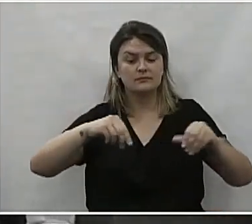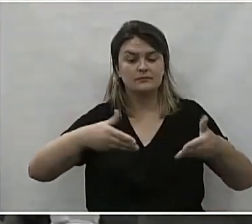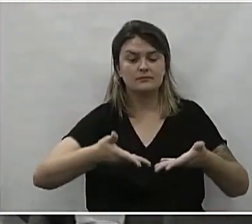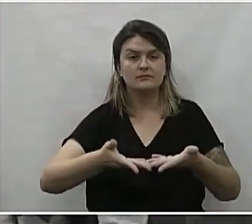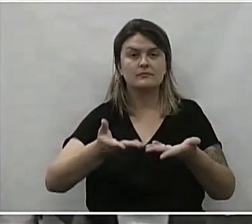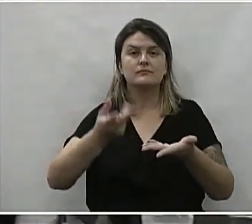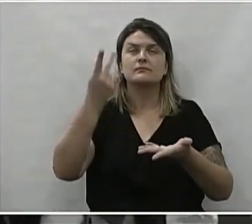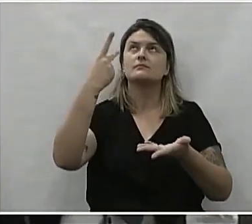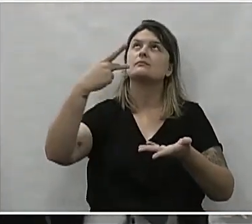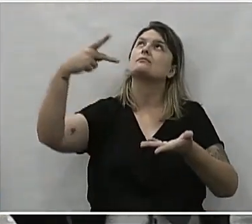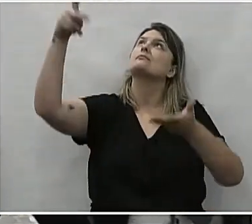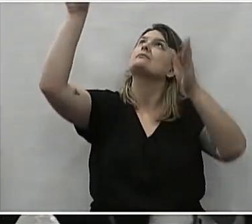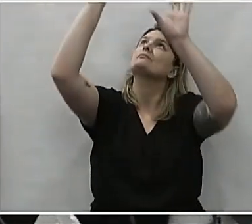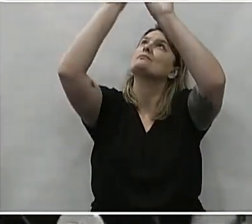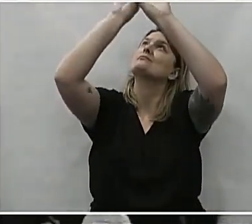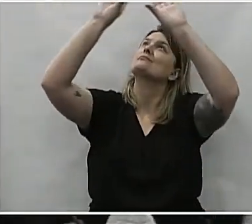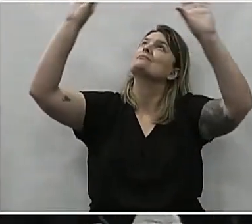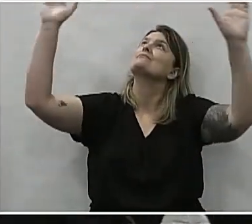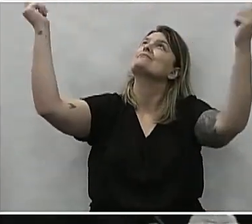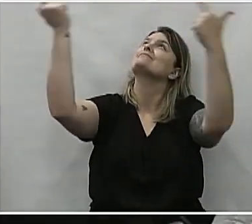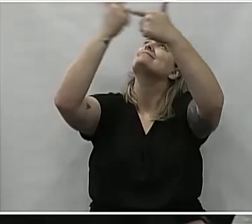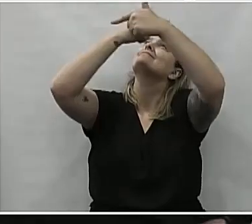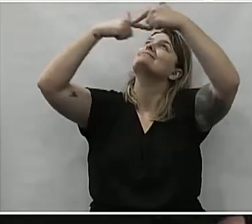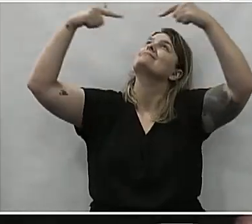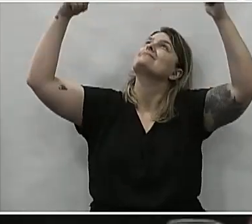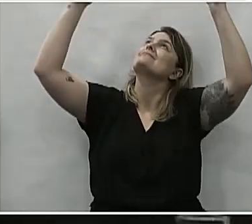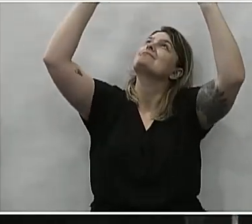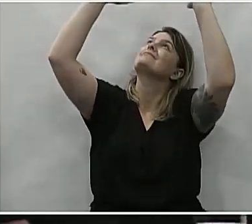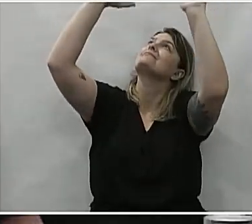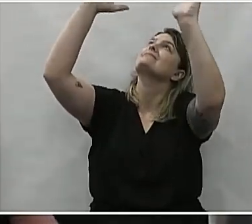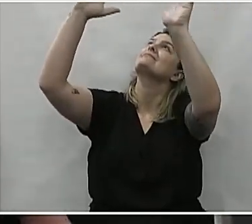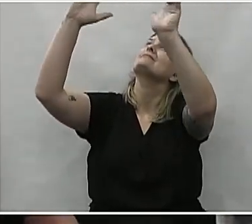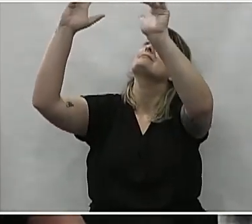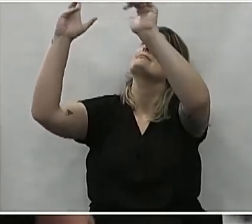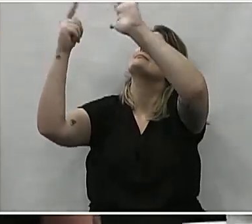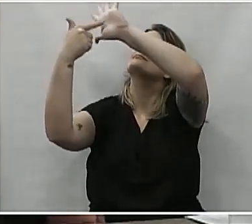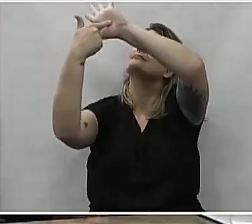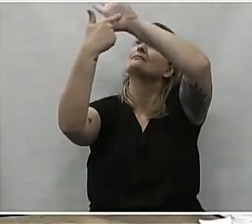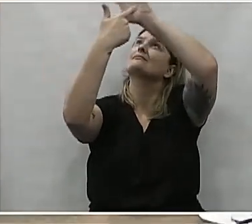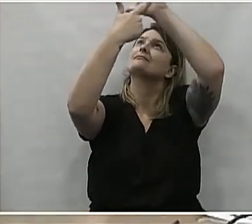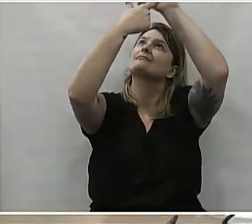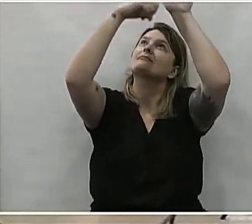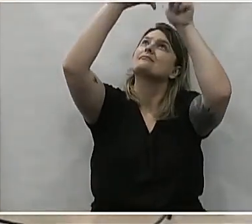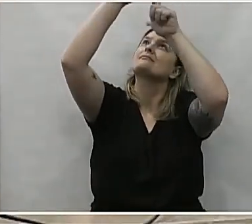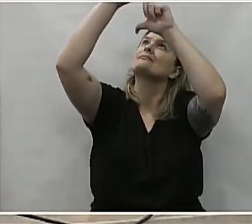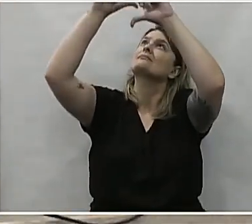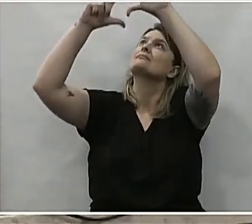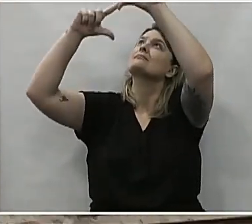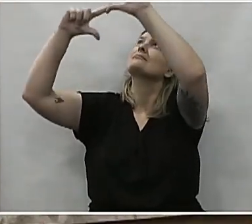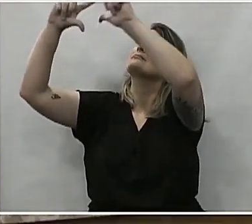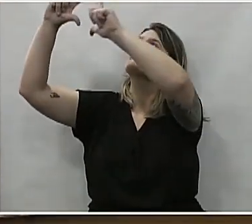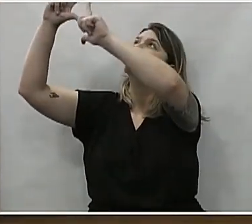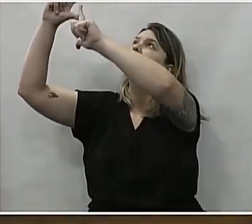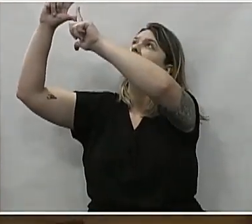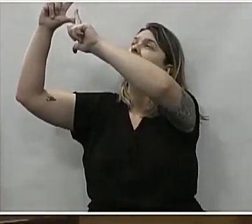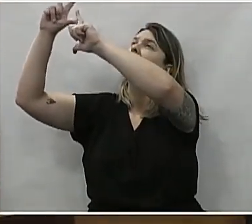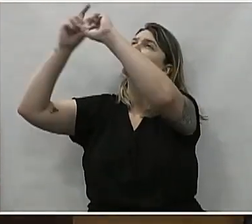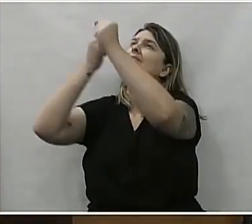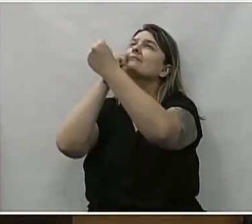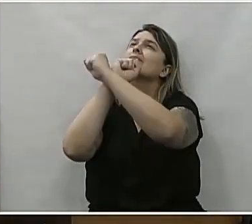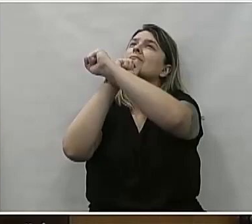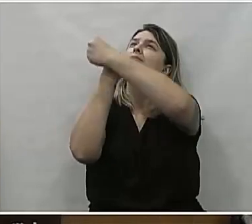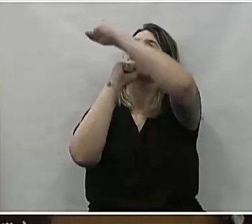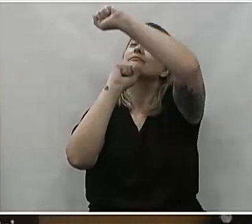de esperança a terra desce. Sim, teu formoso céu, risonho líquido, a imagem do